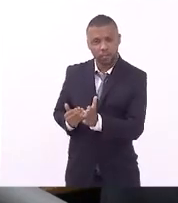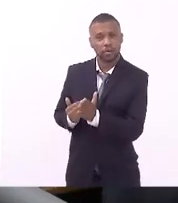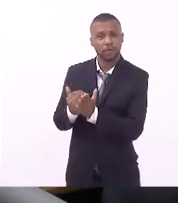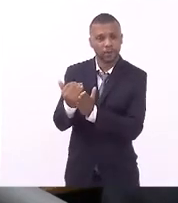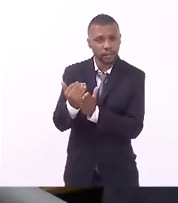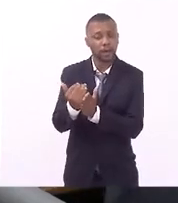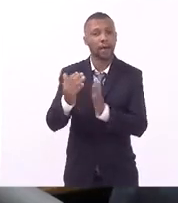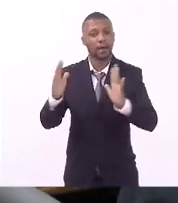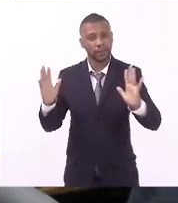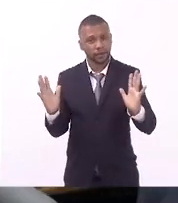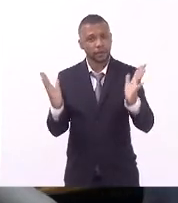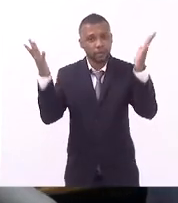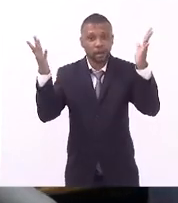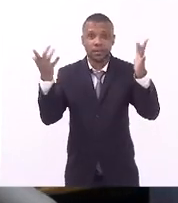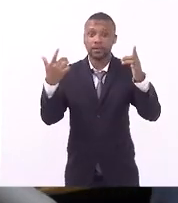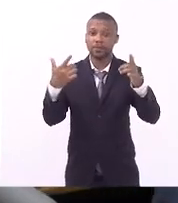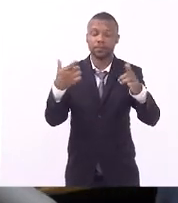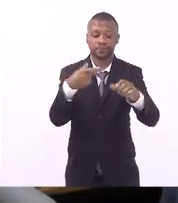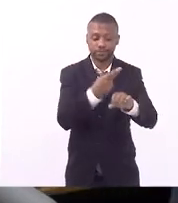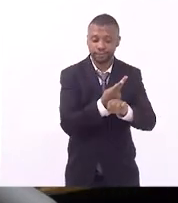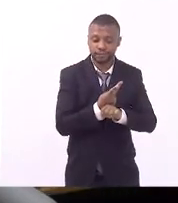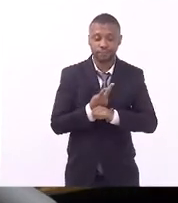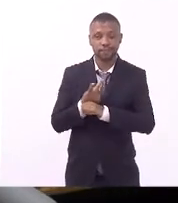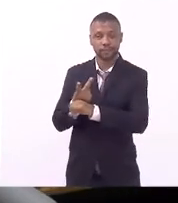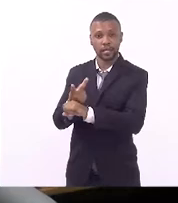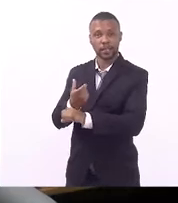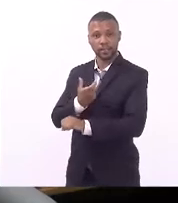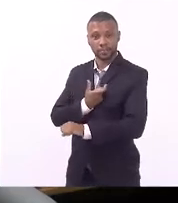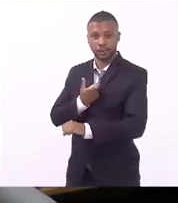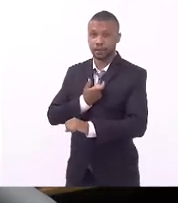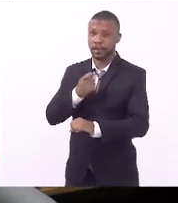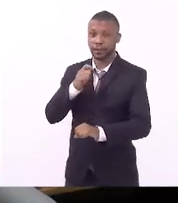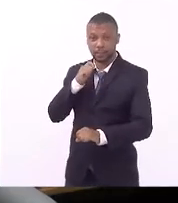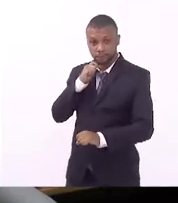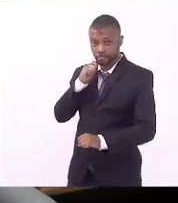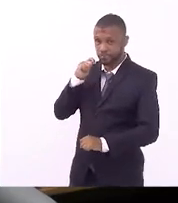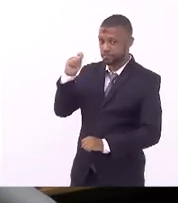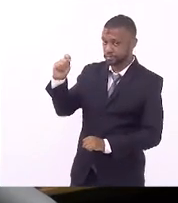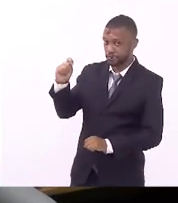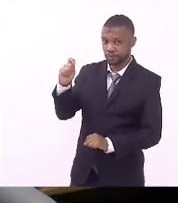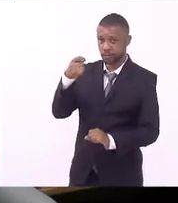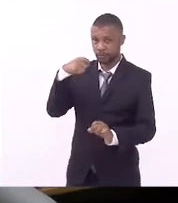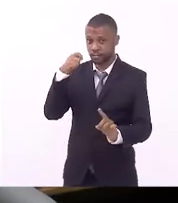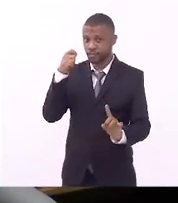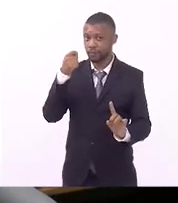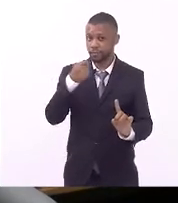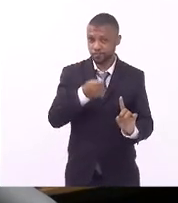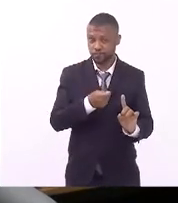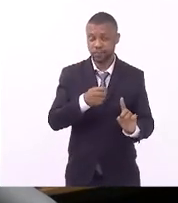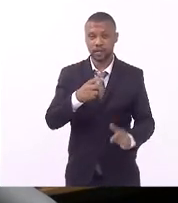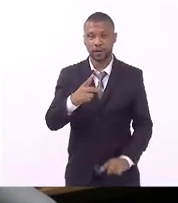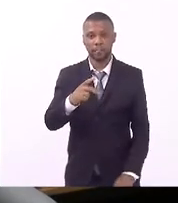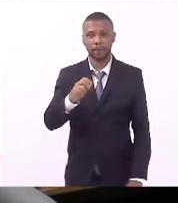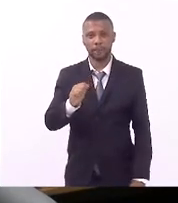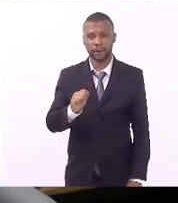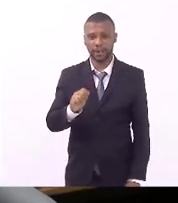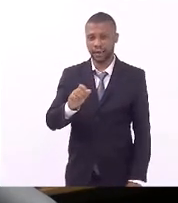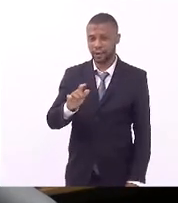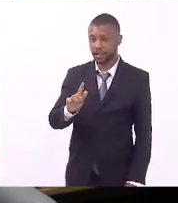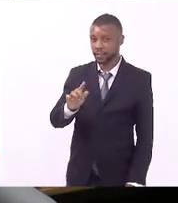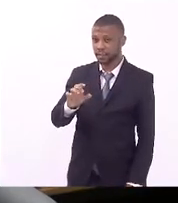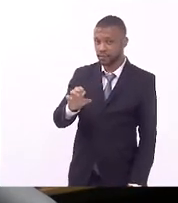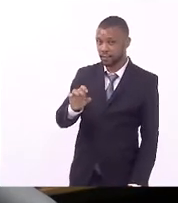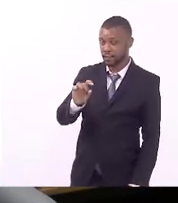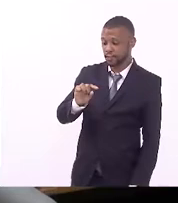à cerimônia de entrega da medalha Tiradentes ao nosso querido pajé. Vamos iniciar a